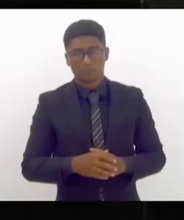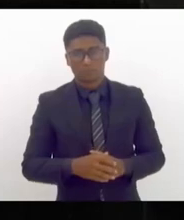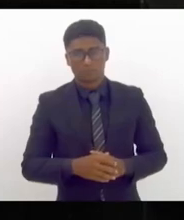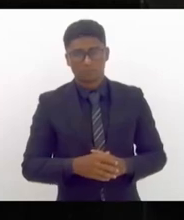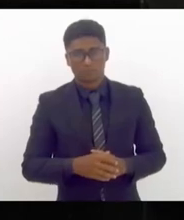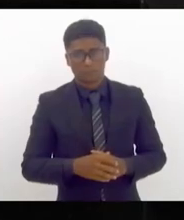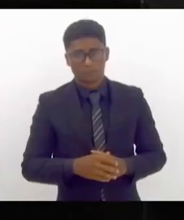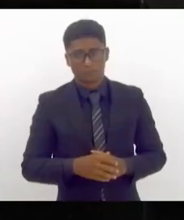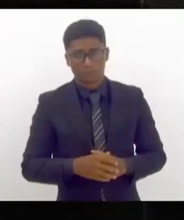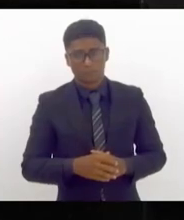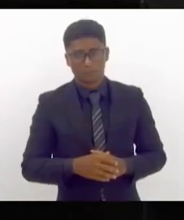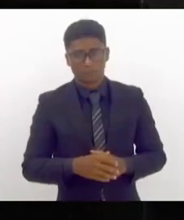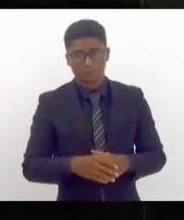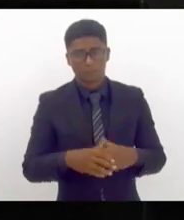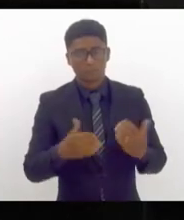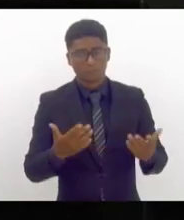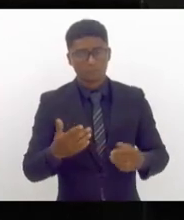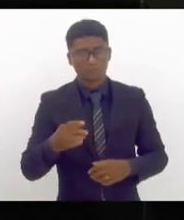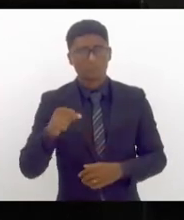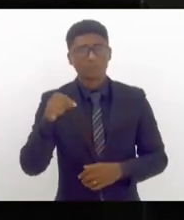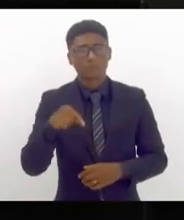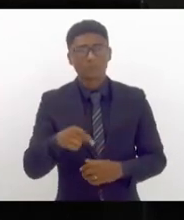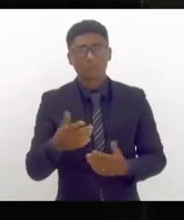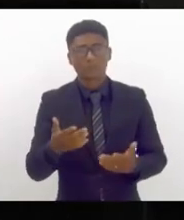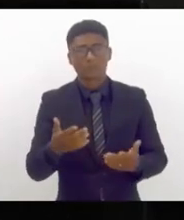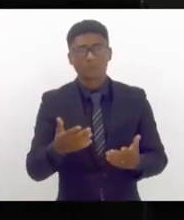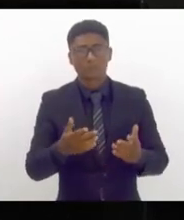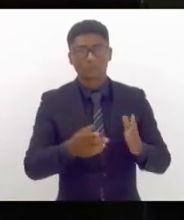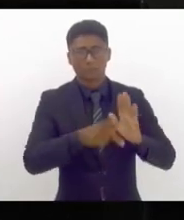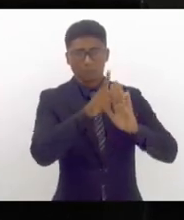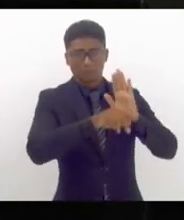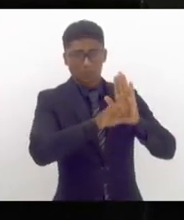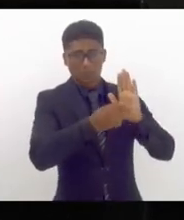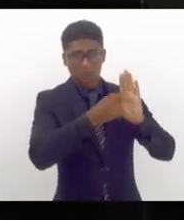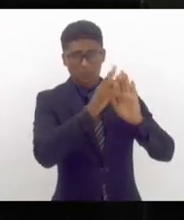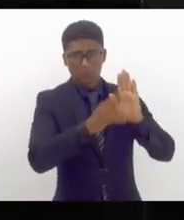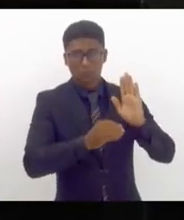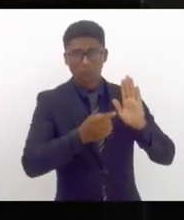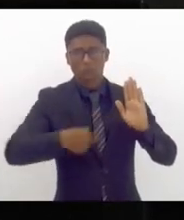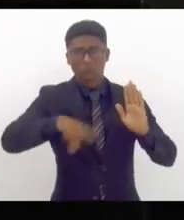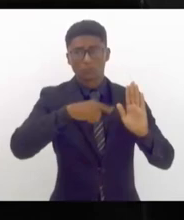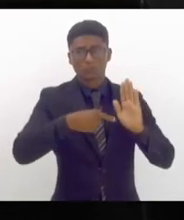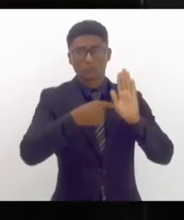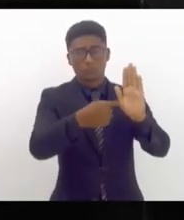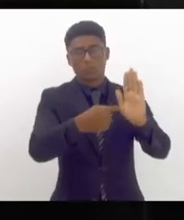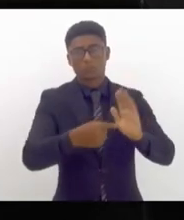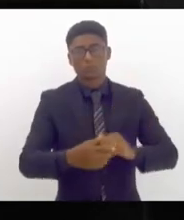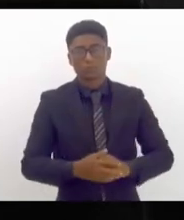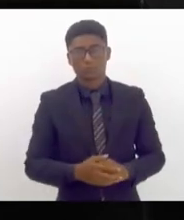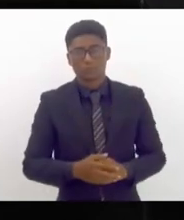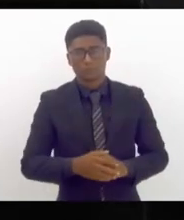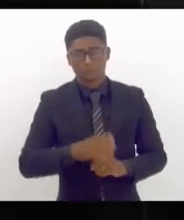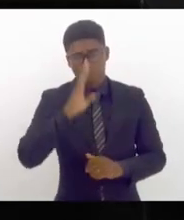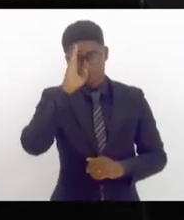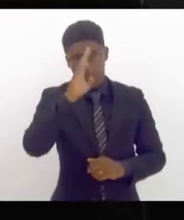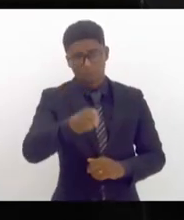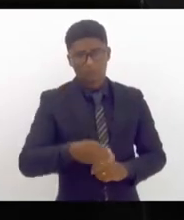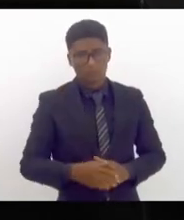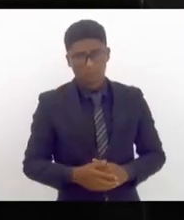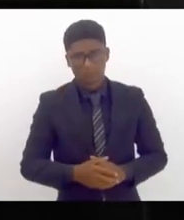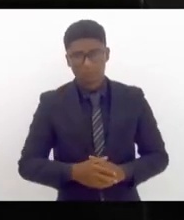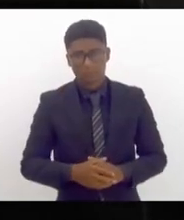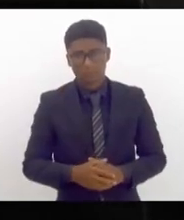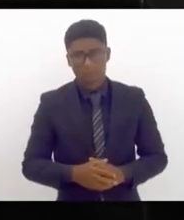ordinária, trouxe aqui todos os projetos que nós apresentamos nessa casa, em especial o